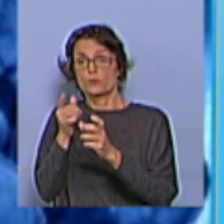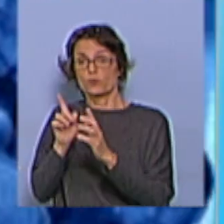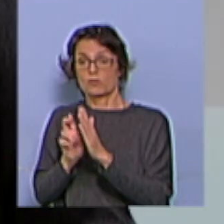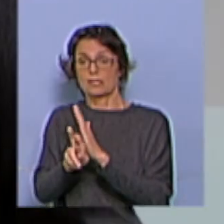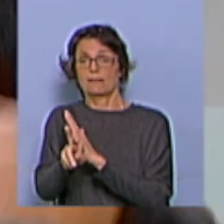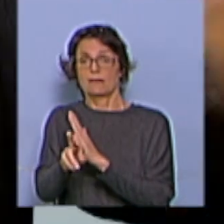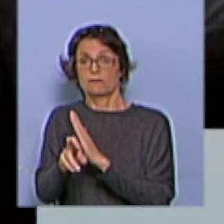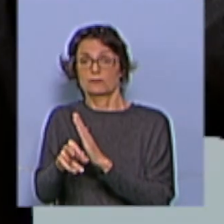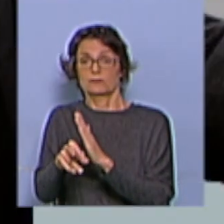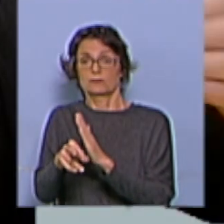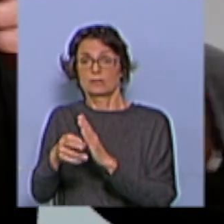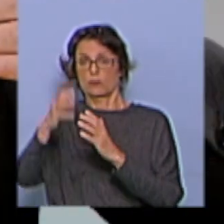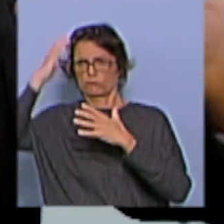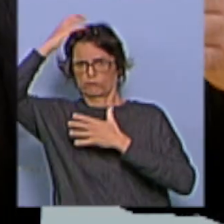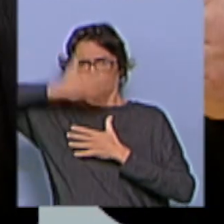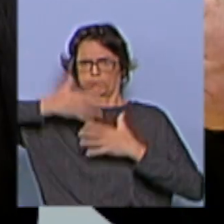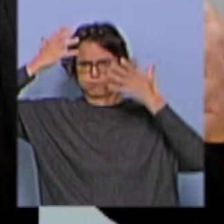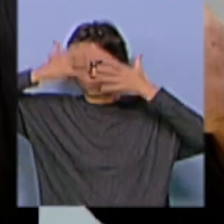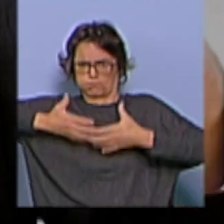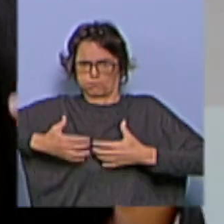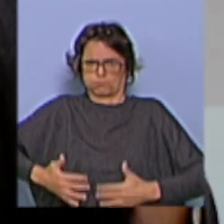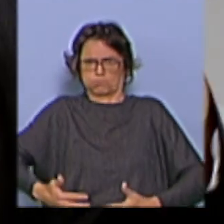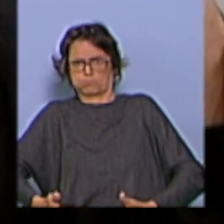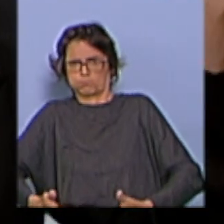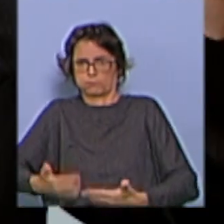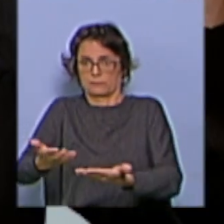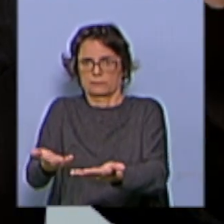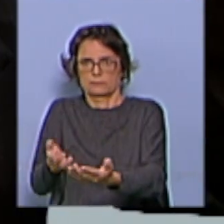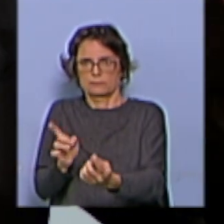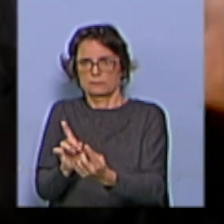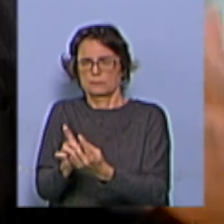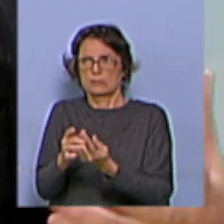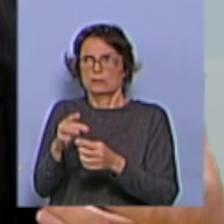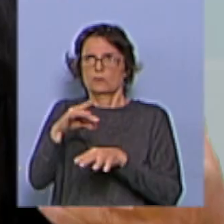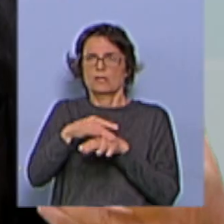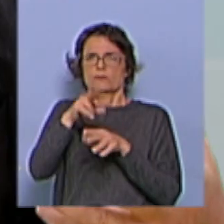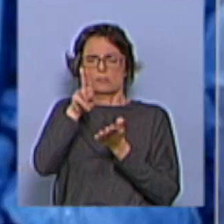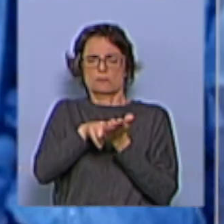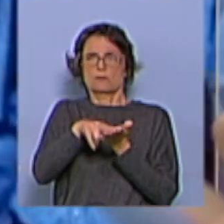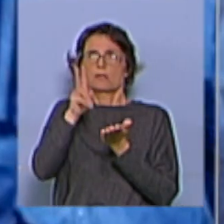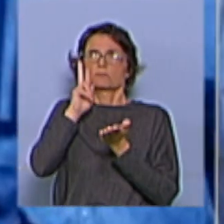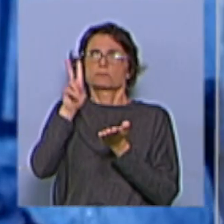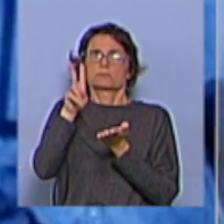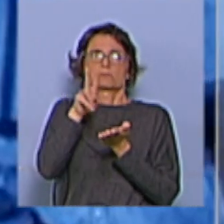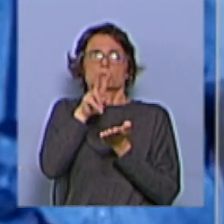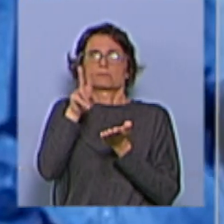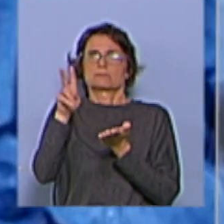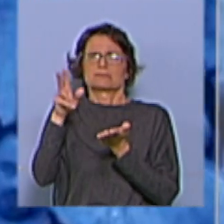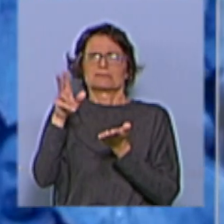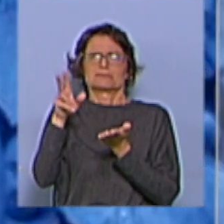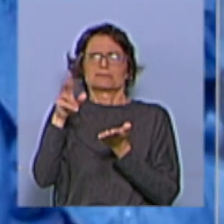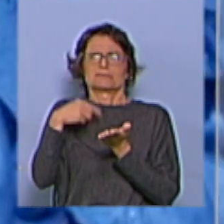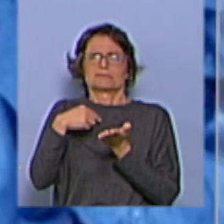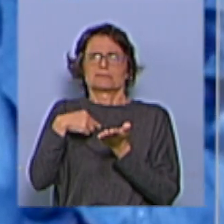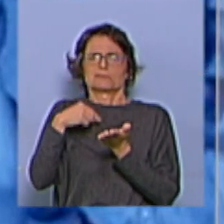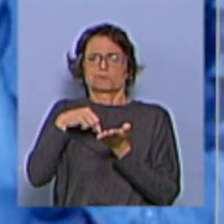quase, no fundo, parece quase o doente. Eu não sei o que é que o doente deveria pensar e sentir-se. Nós estamos do lado de cá, mas do lado de lá